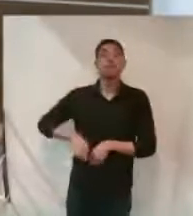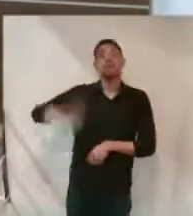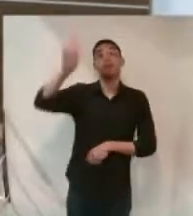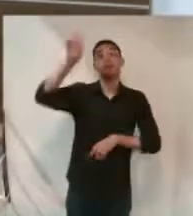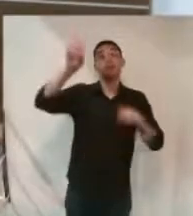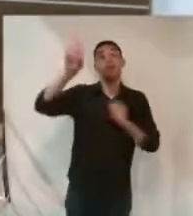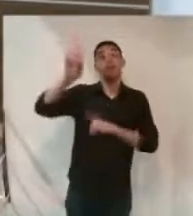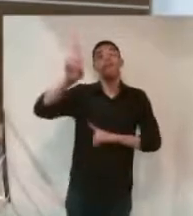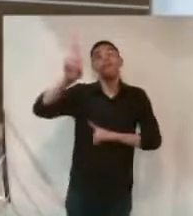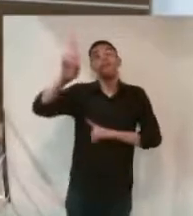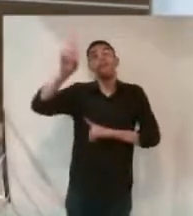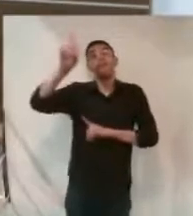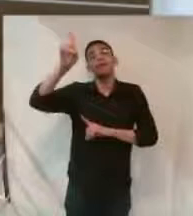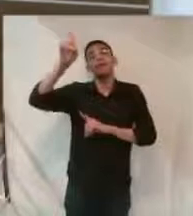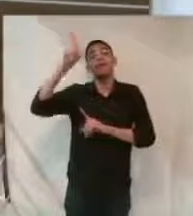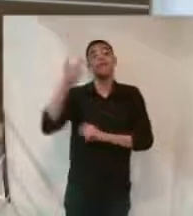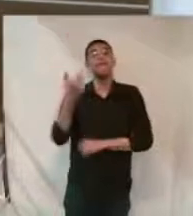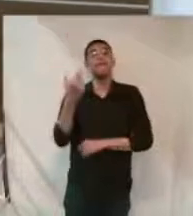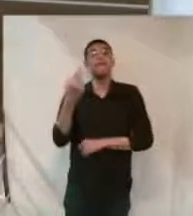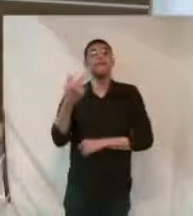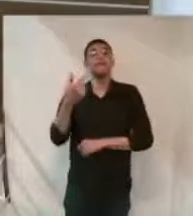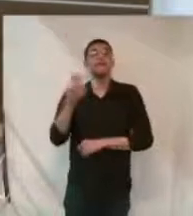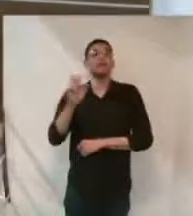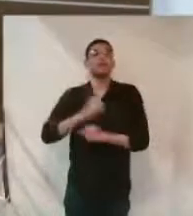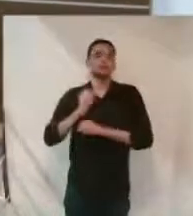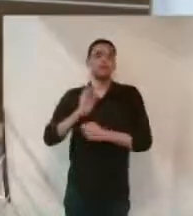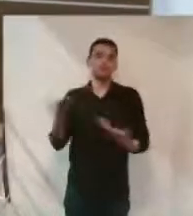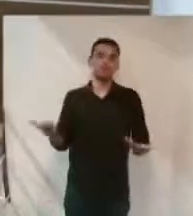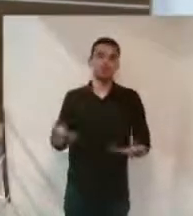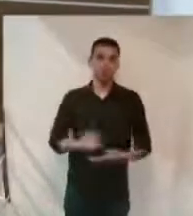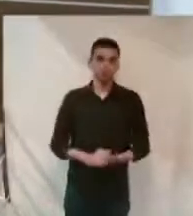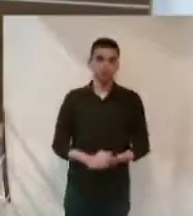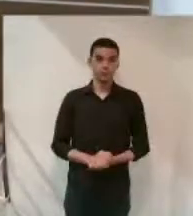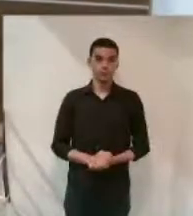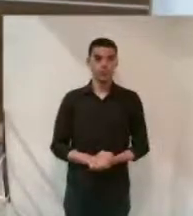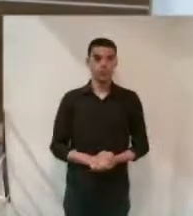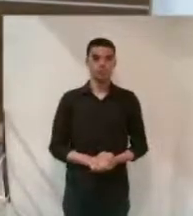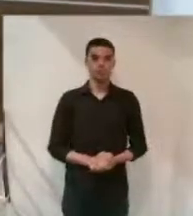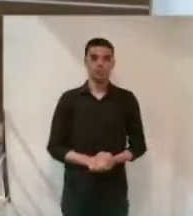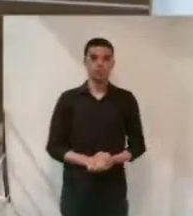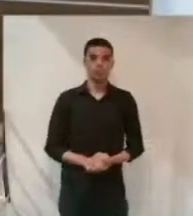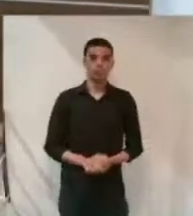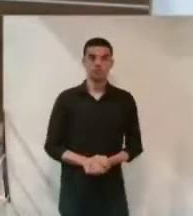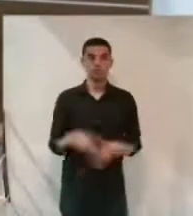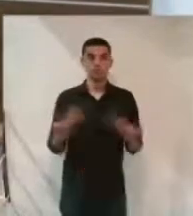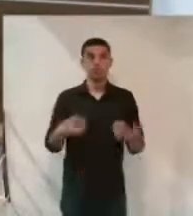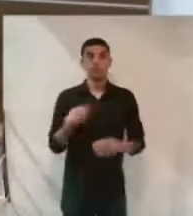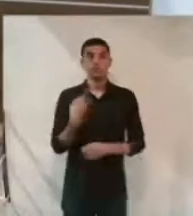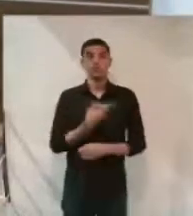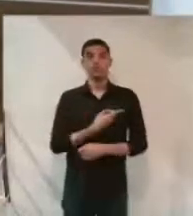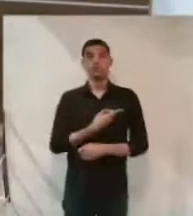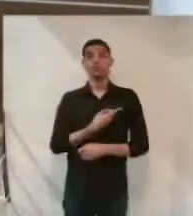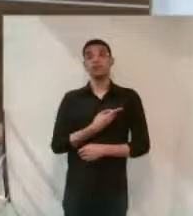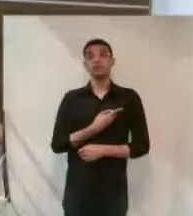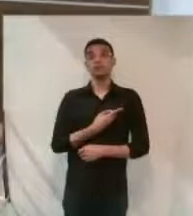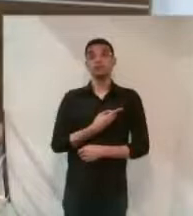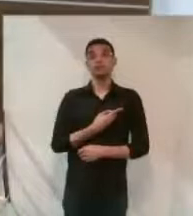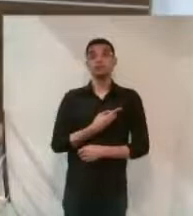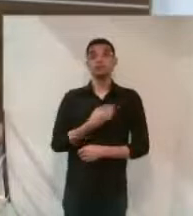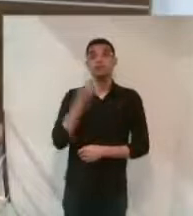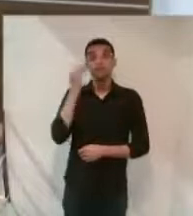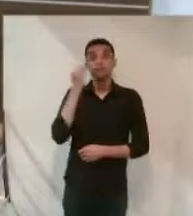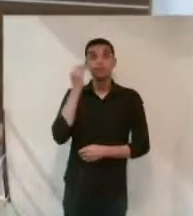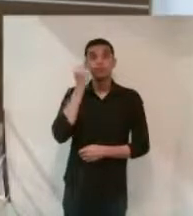depositado em aterro sanitário para eliminar, porque não é a melhor solução. Mas, para a gente, ainda é a melhor solução.